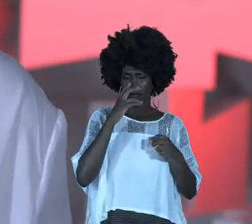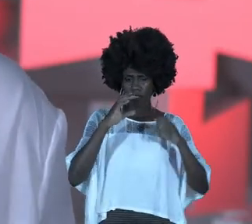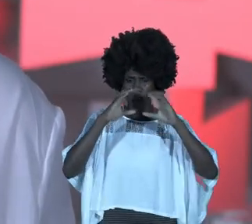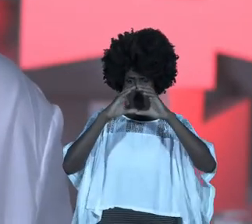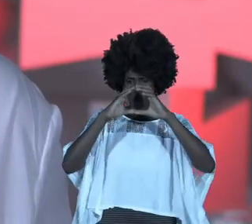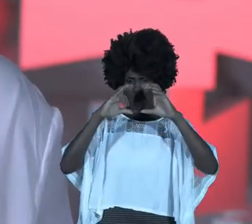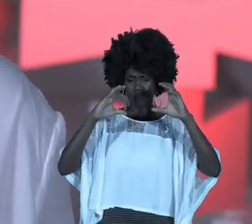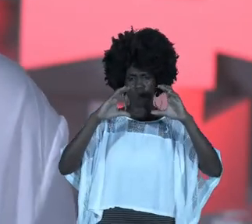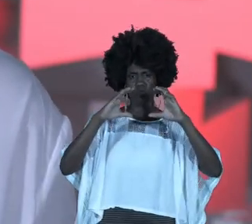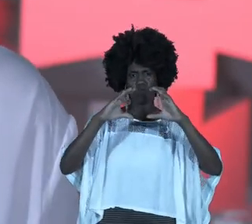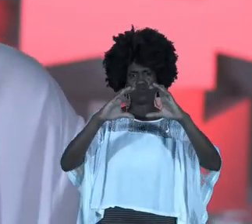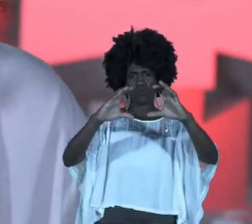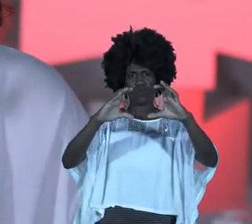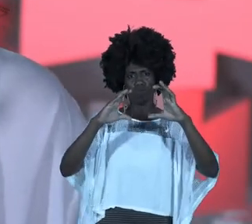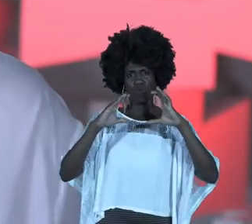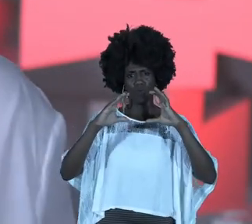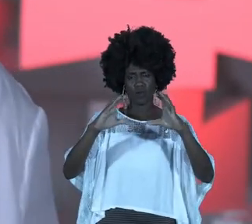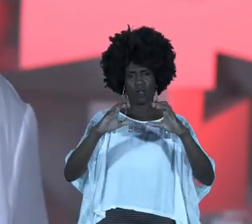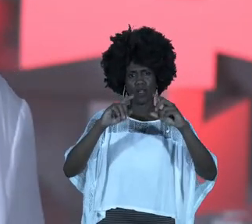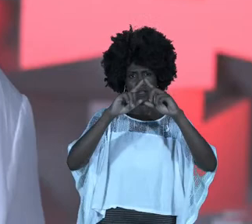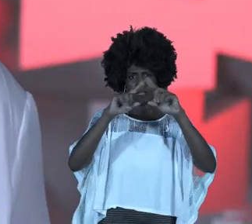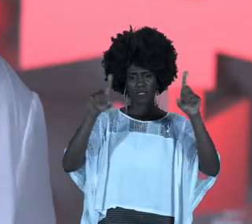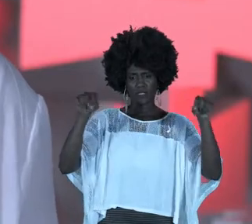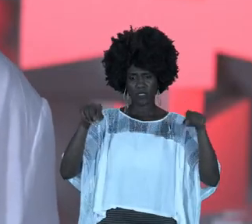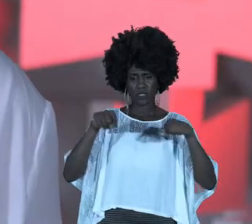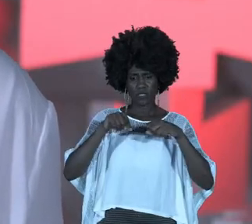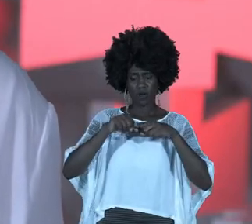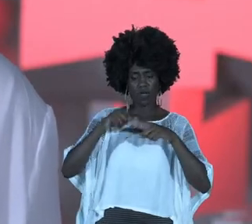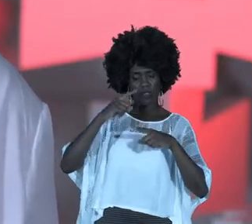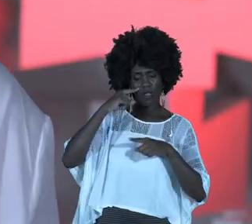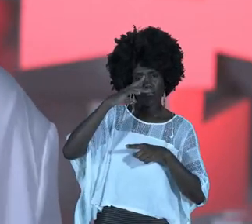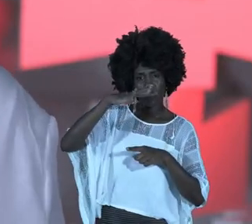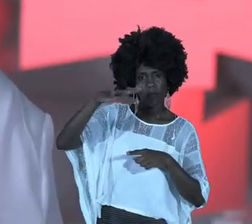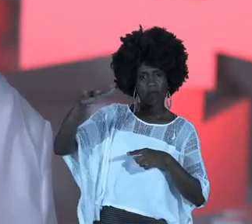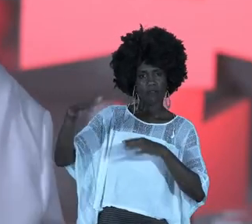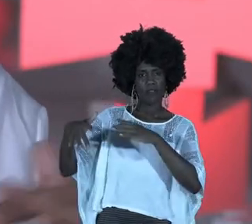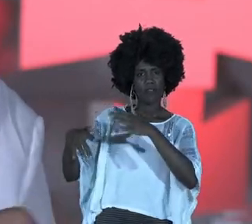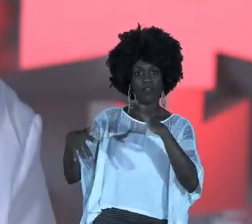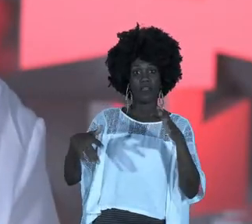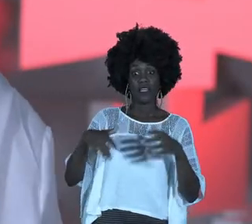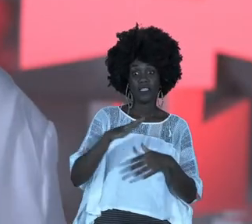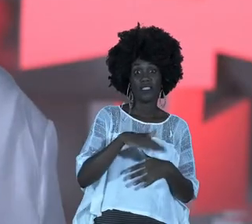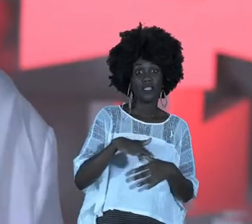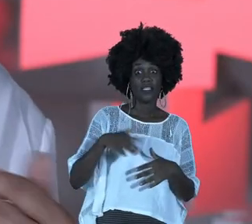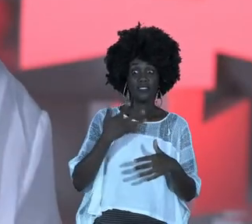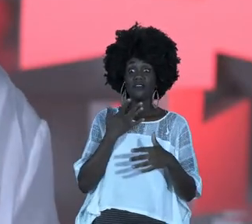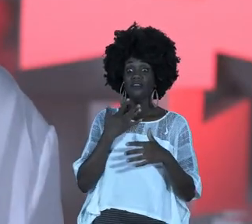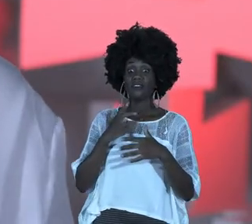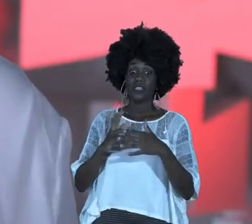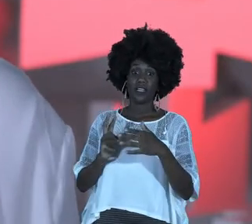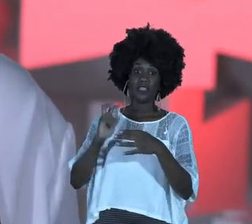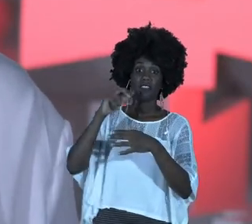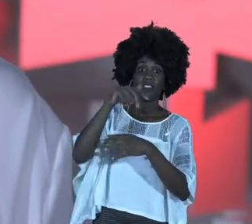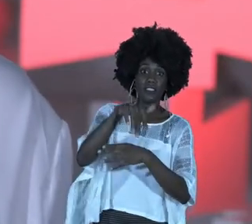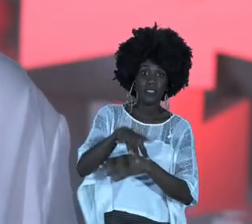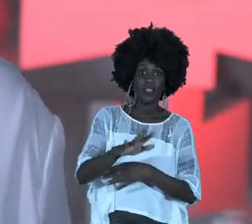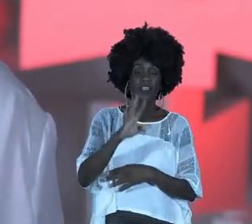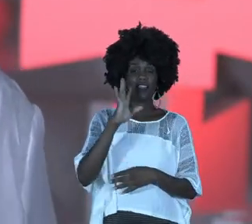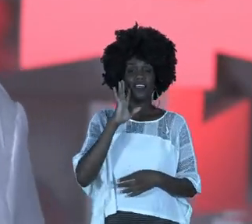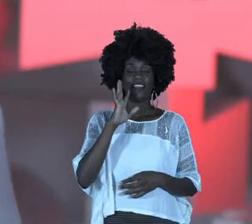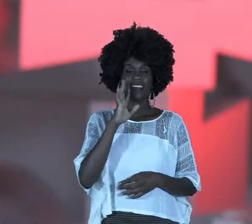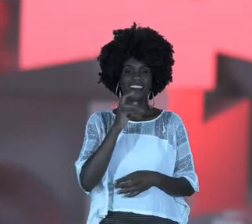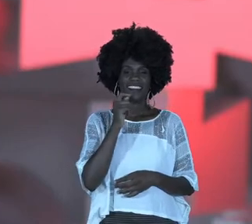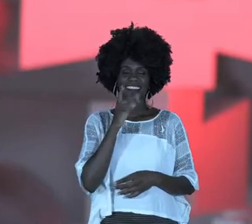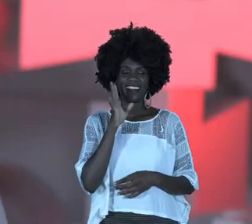buraco, esse quadro aberto para o mar. Né? As crianças queriam entrar e pular, né? Na hora da exposição. É muito